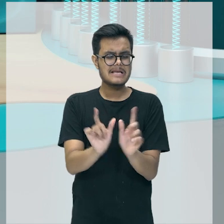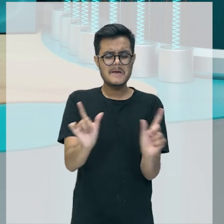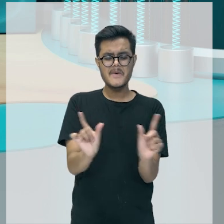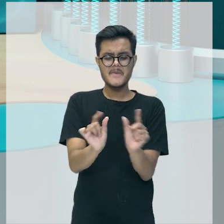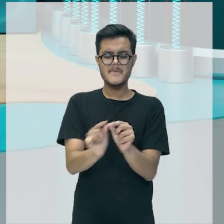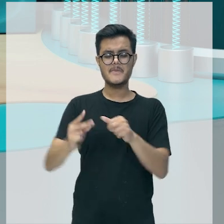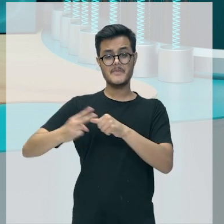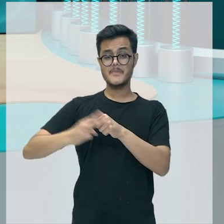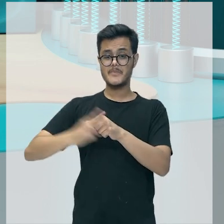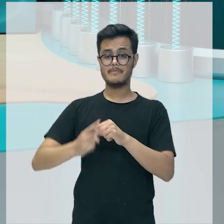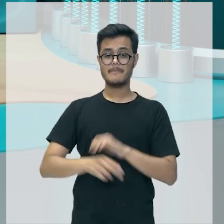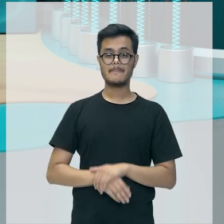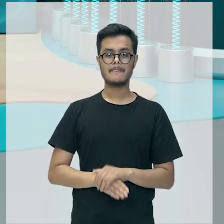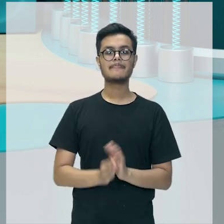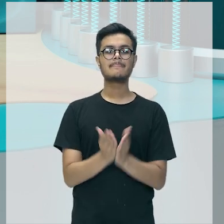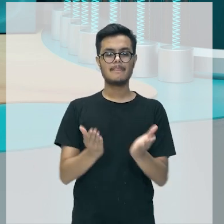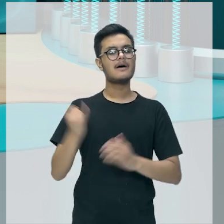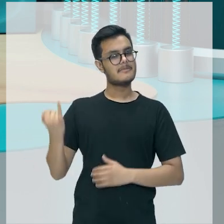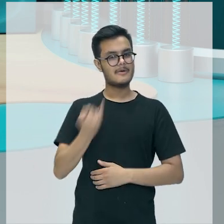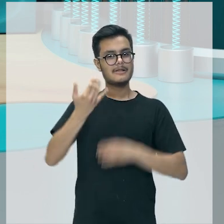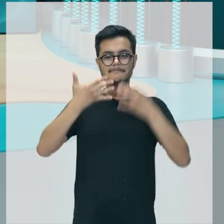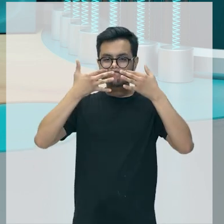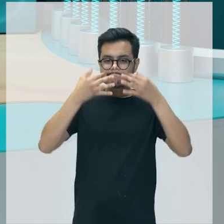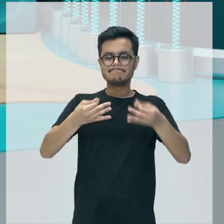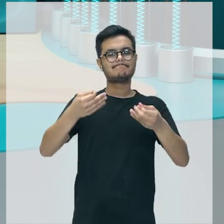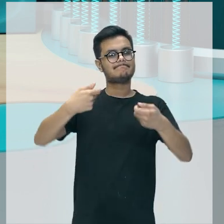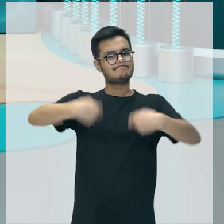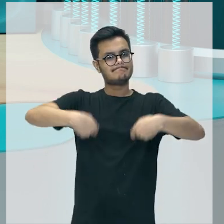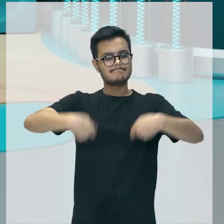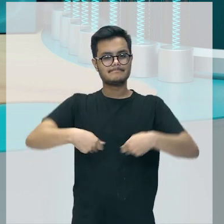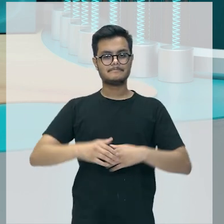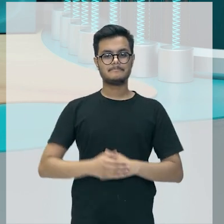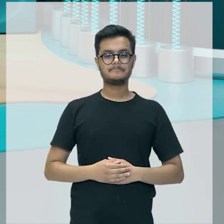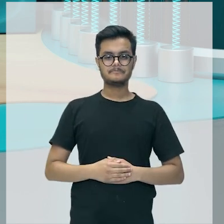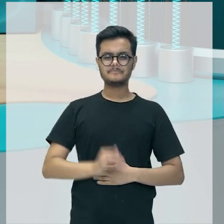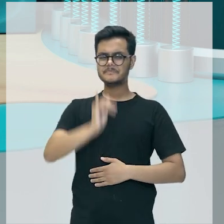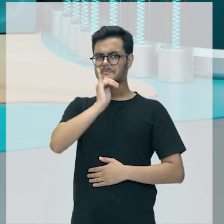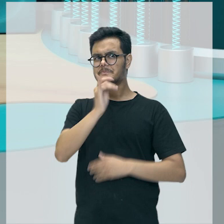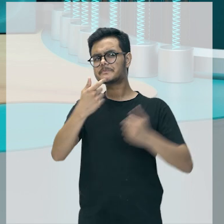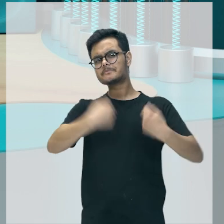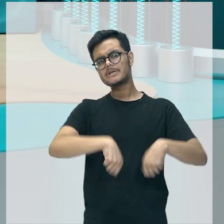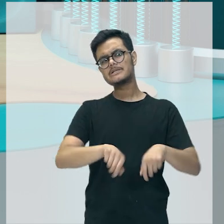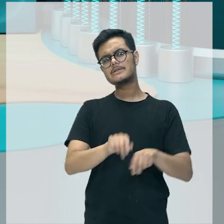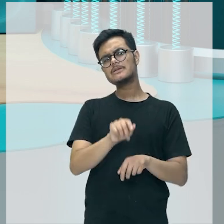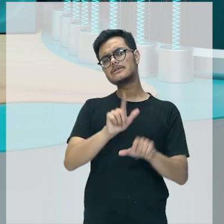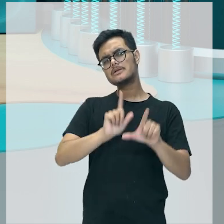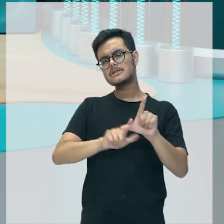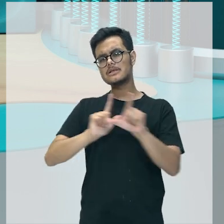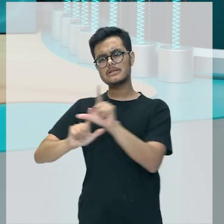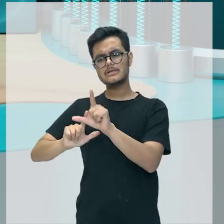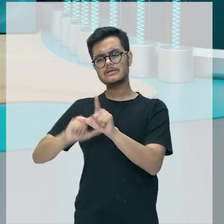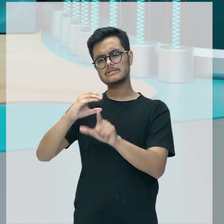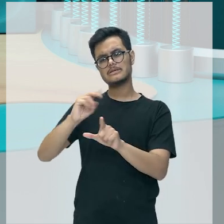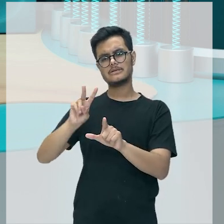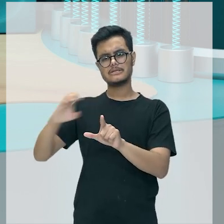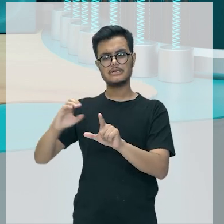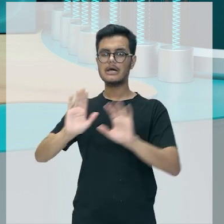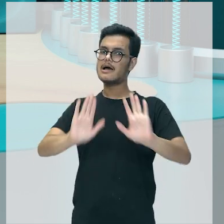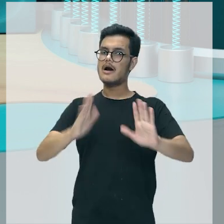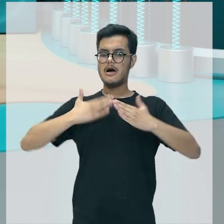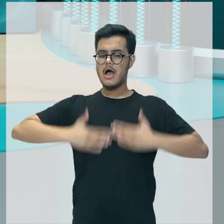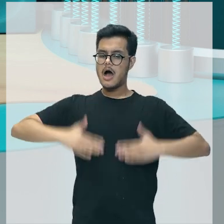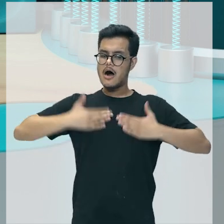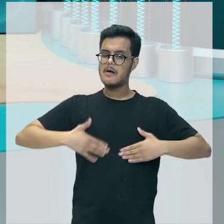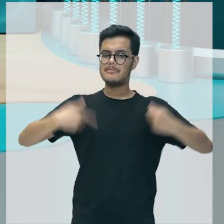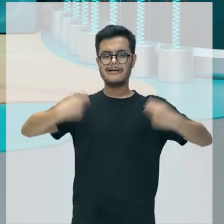uma sílaba. Então é importante prestar atenção nisso. Ah, aqui dá para dobrar porque tem CVC no final. Não é em qualquer